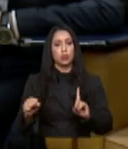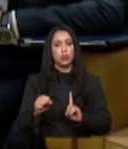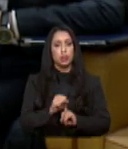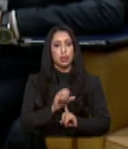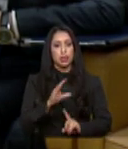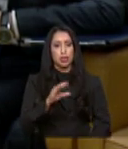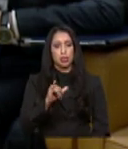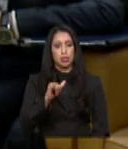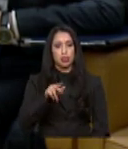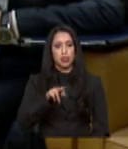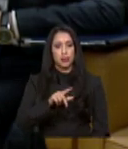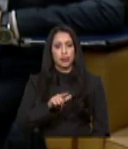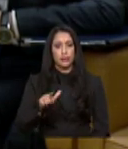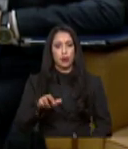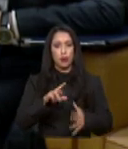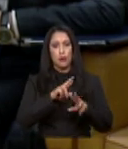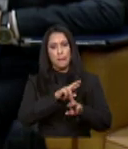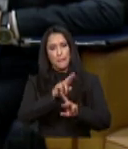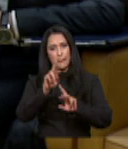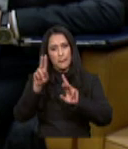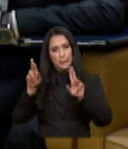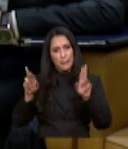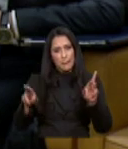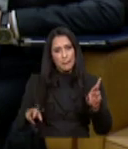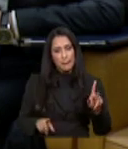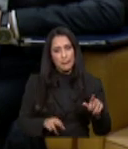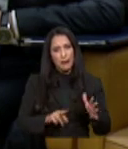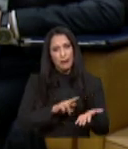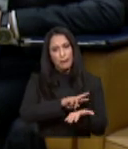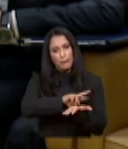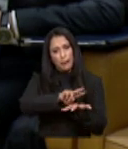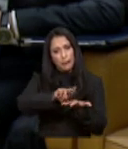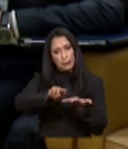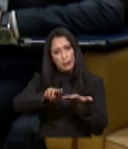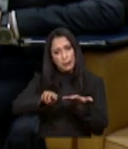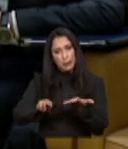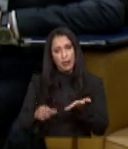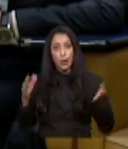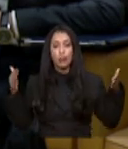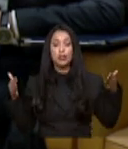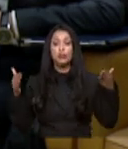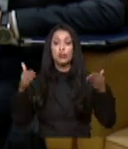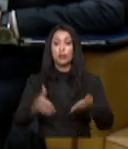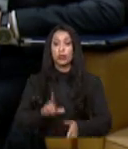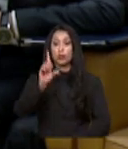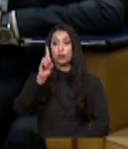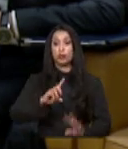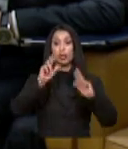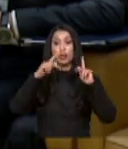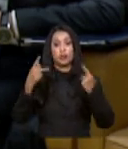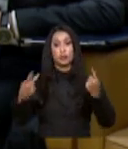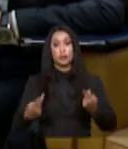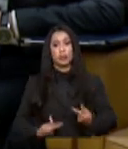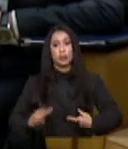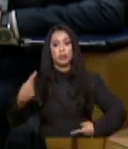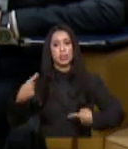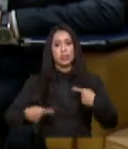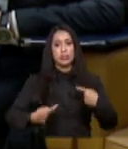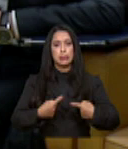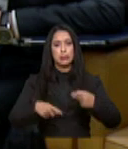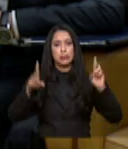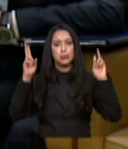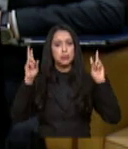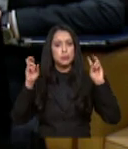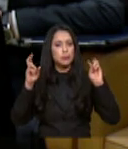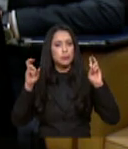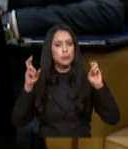em sua diversidade, procura trazer o enfoque dos direitos humanos para essa discussão.